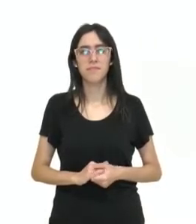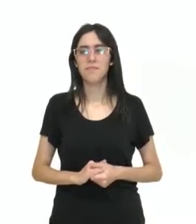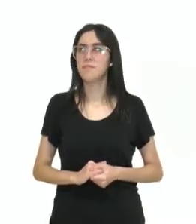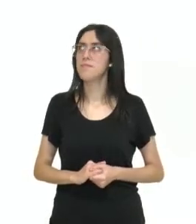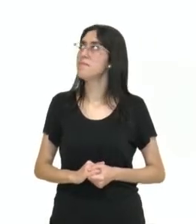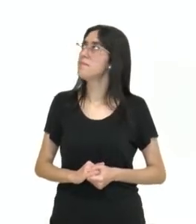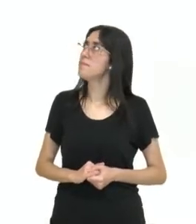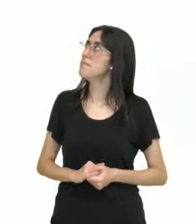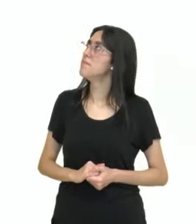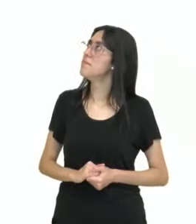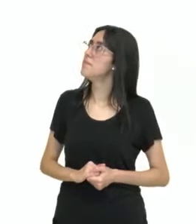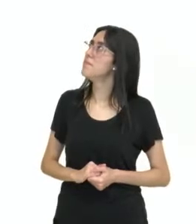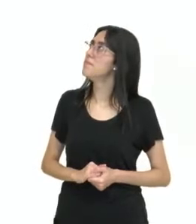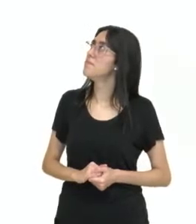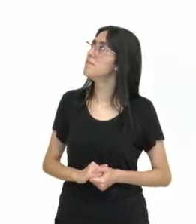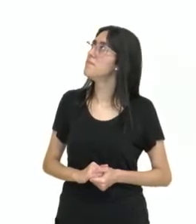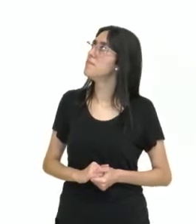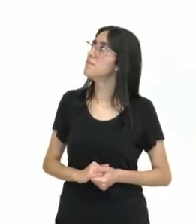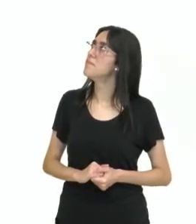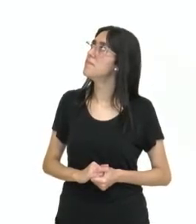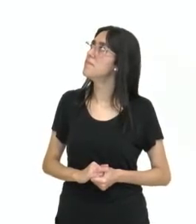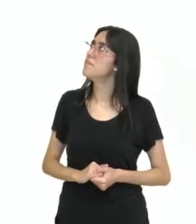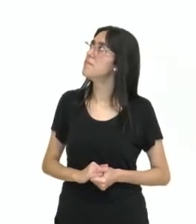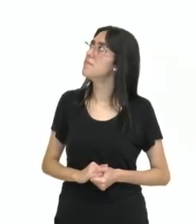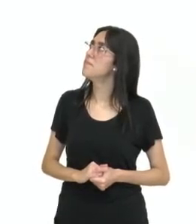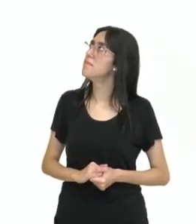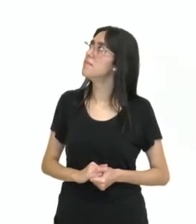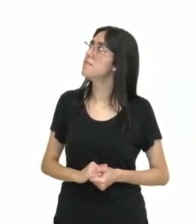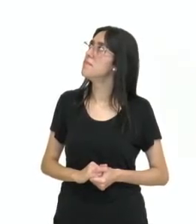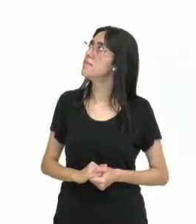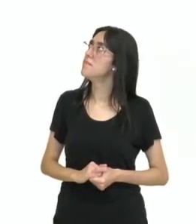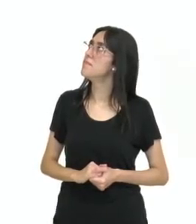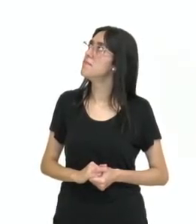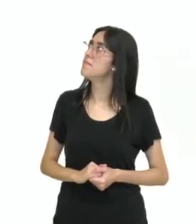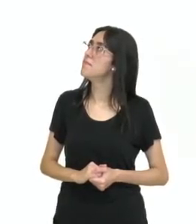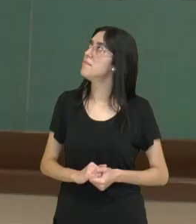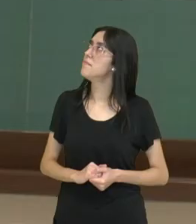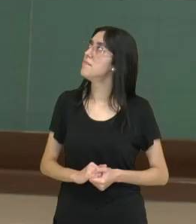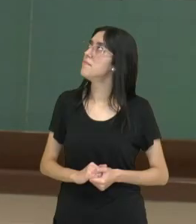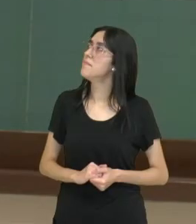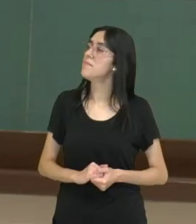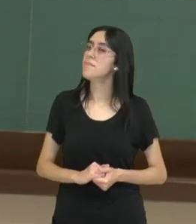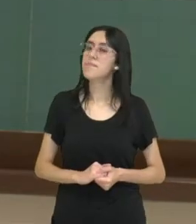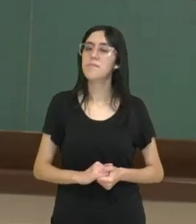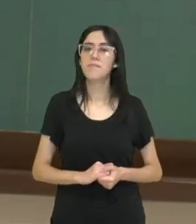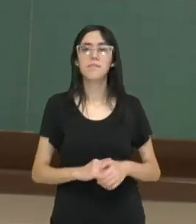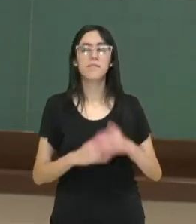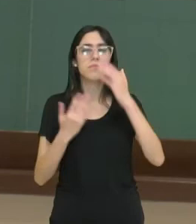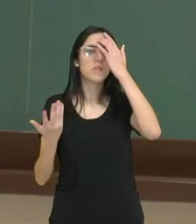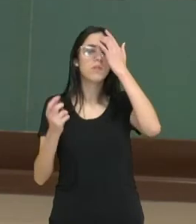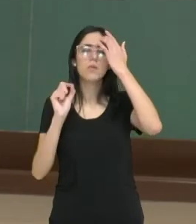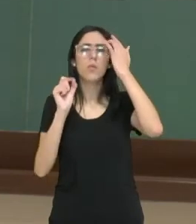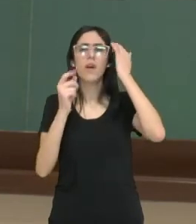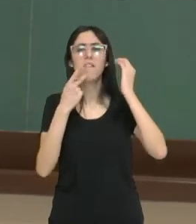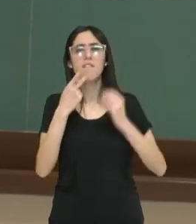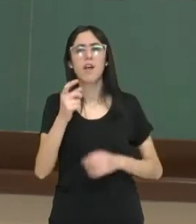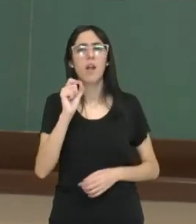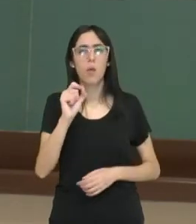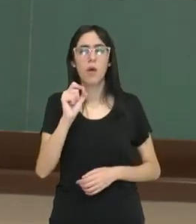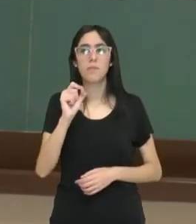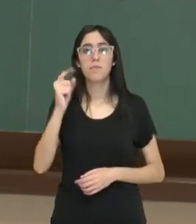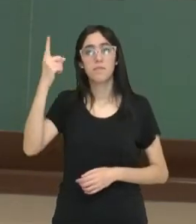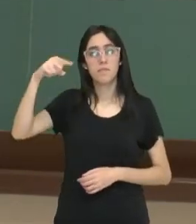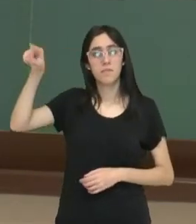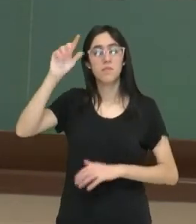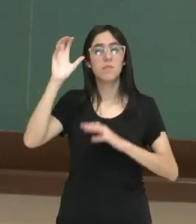lo que hay alrededor, aseguram de HuffPost. Pessoal, então ele está dizendo aqui que eles não são tão